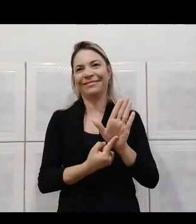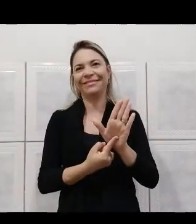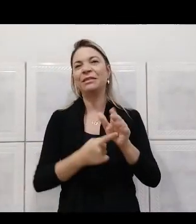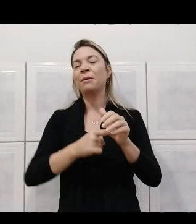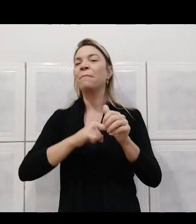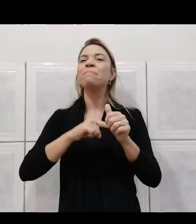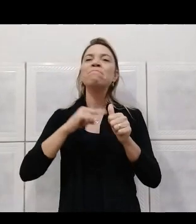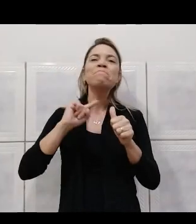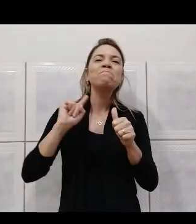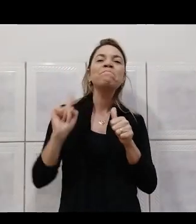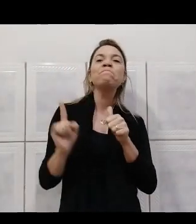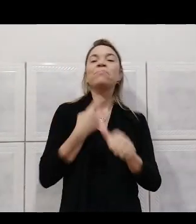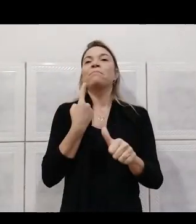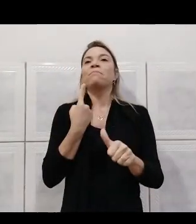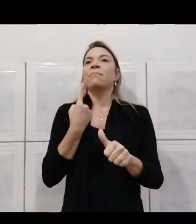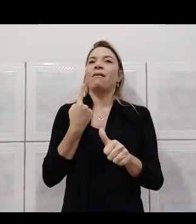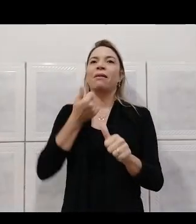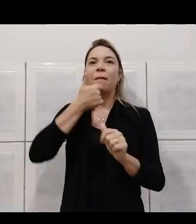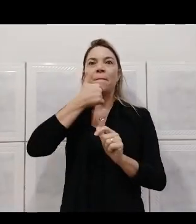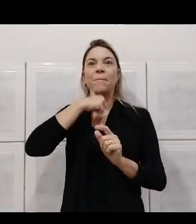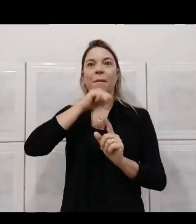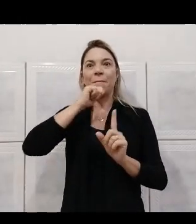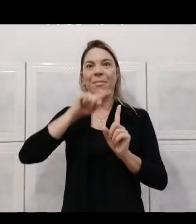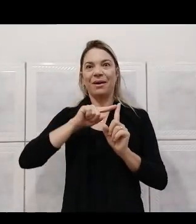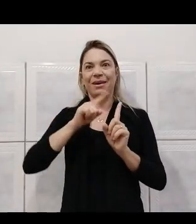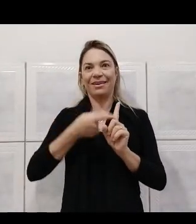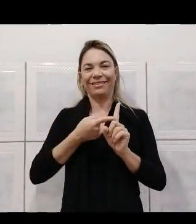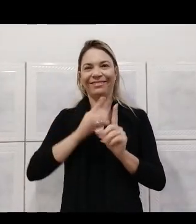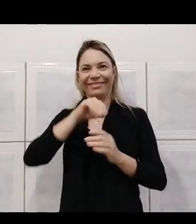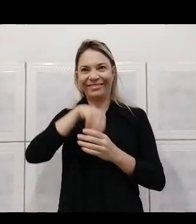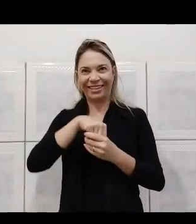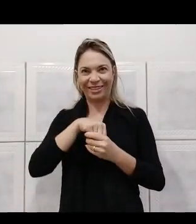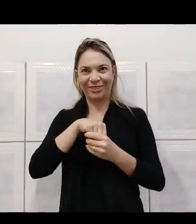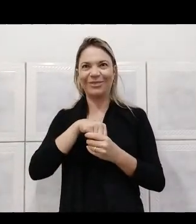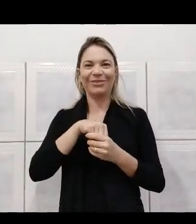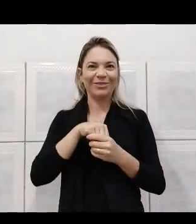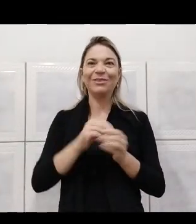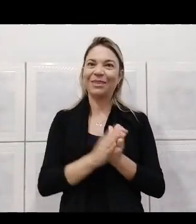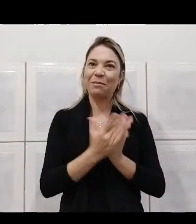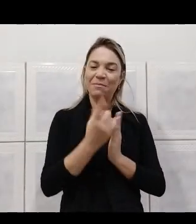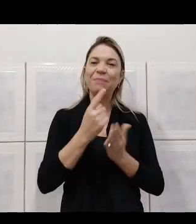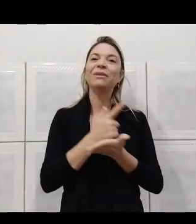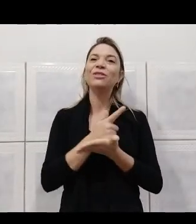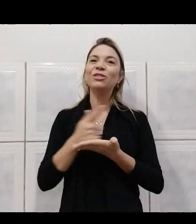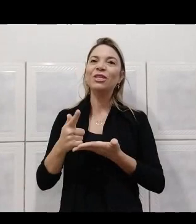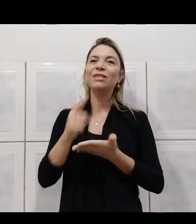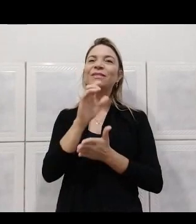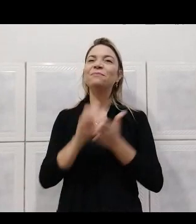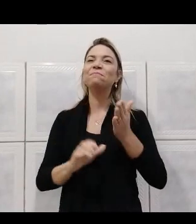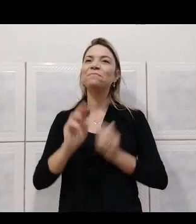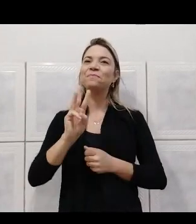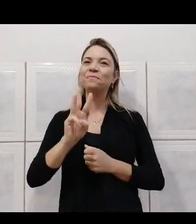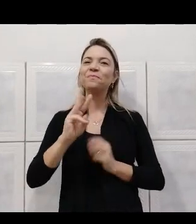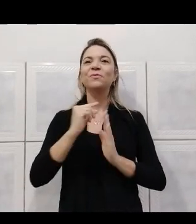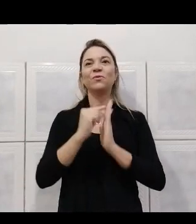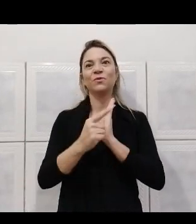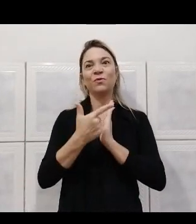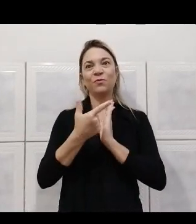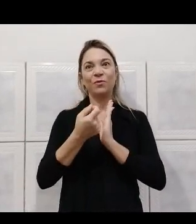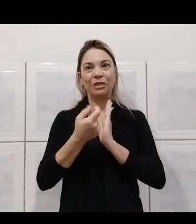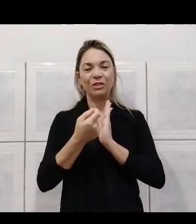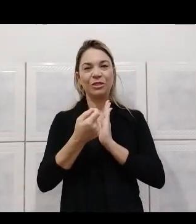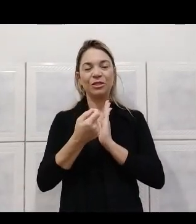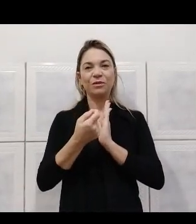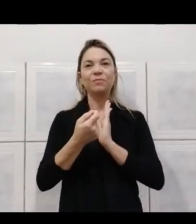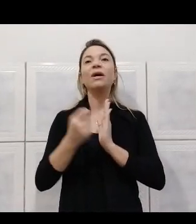da maternidade na história. Gênesis, capítulo 3, verso 20, e capítulo 4,